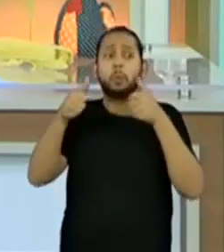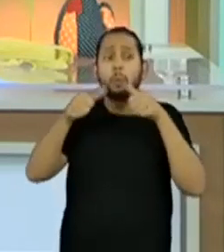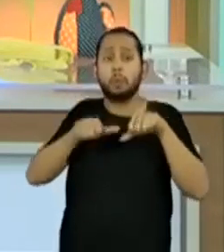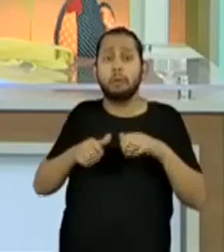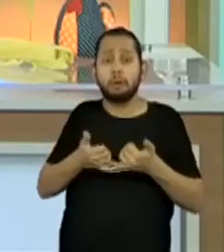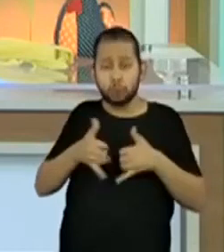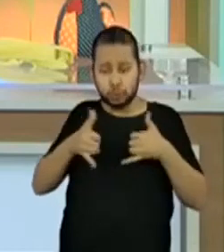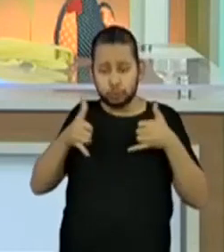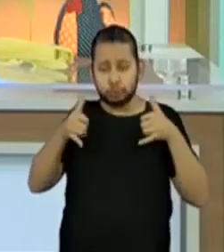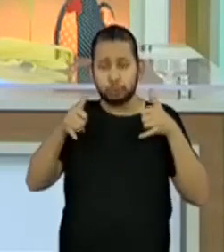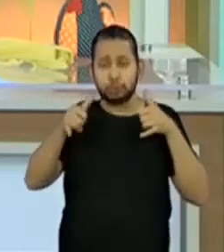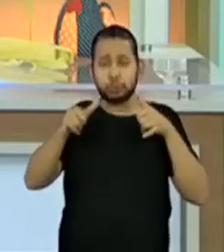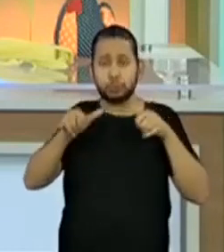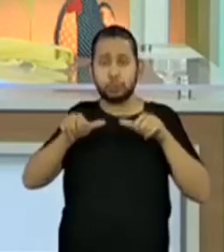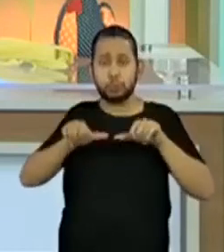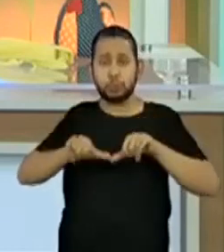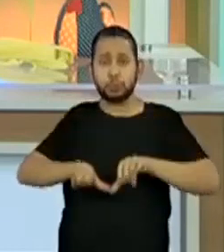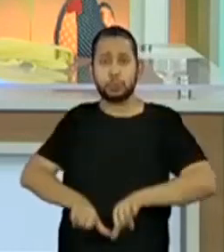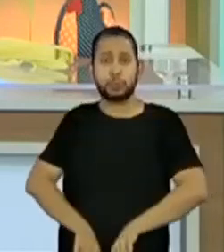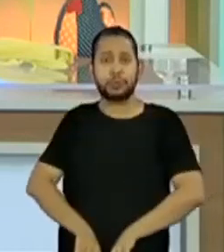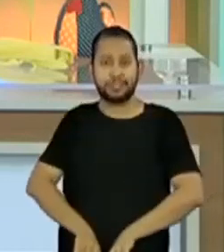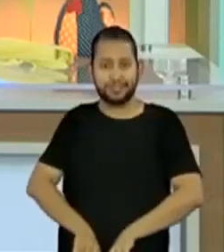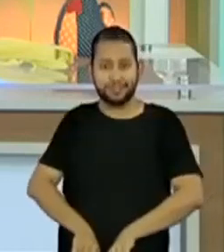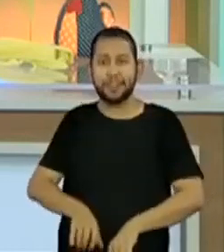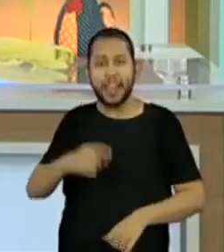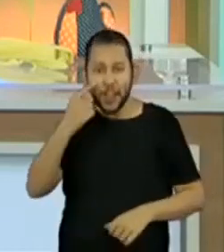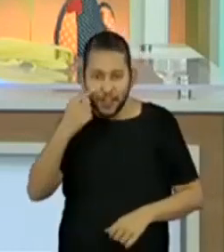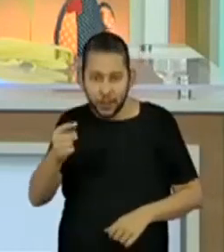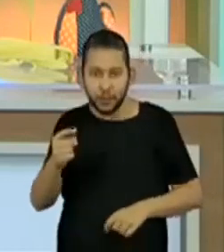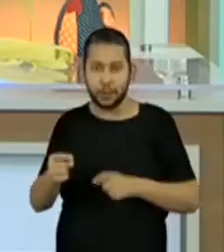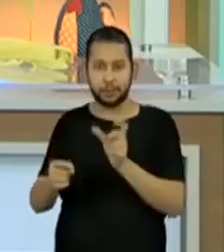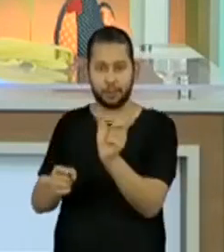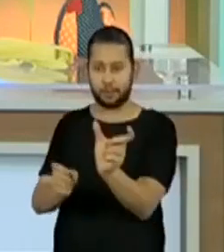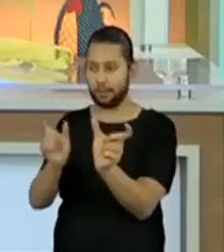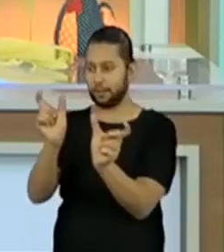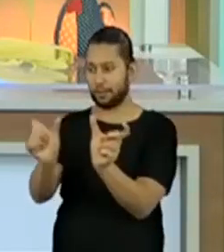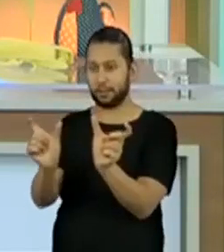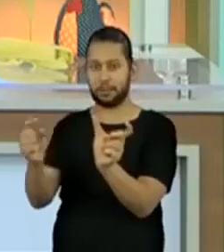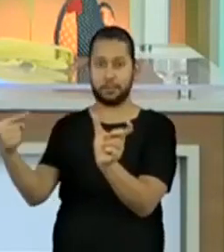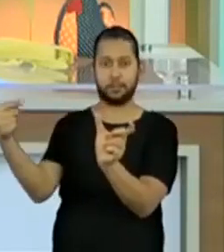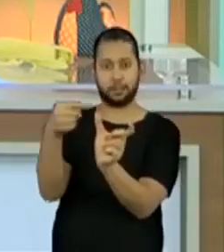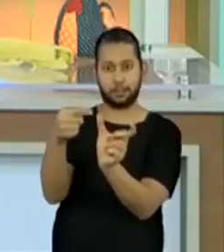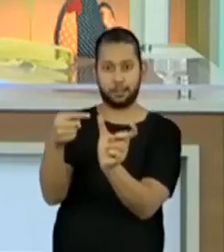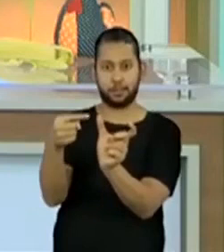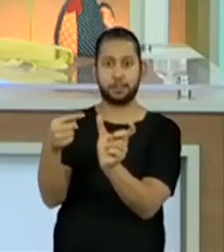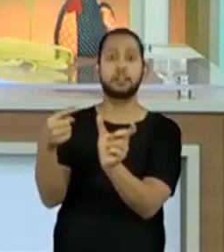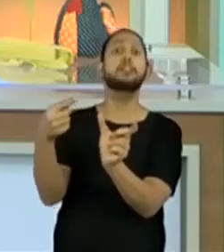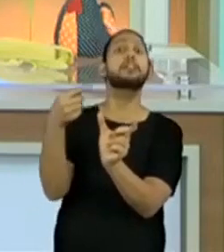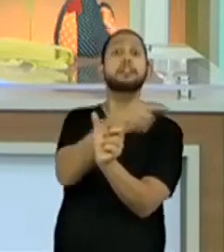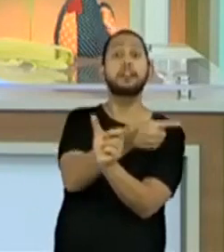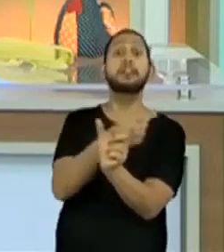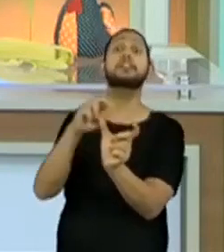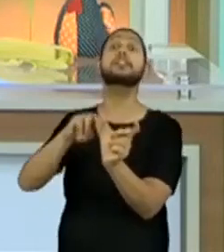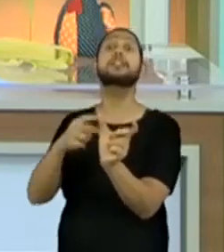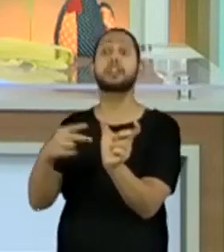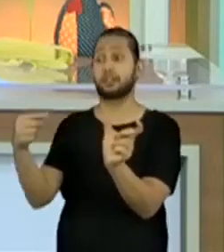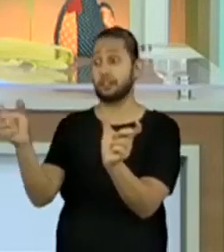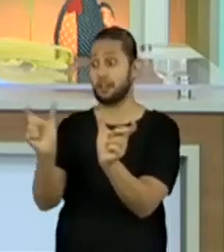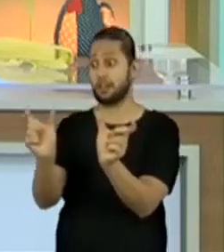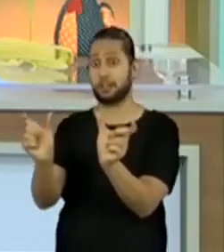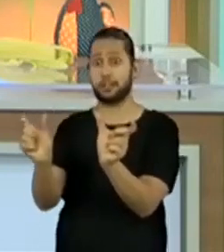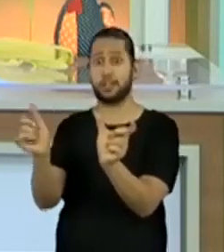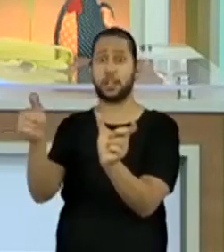ligados através de setas. Essas setas indicam o sentido da transferência de energia. E elas